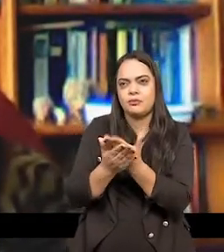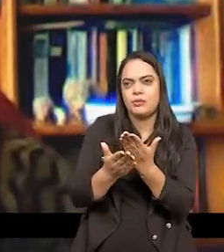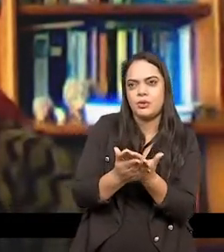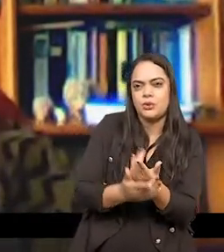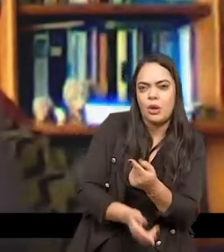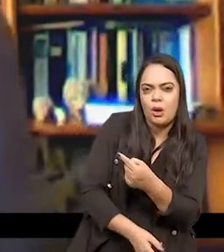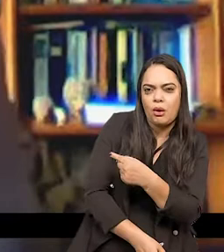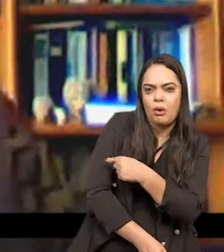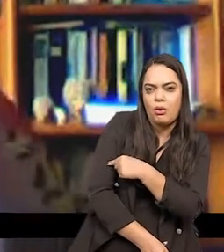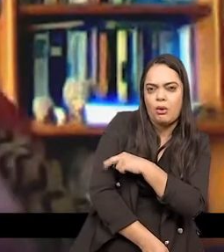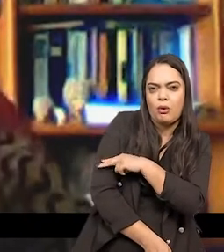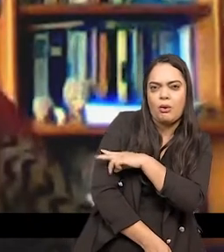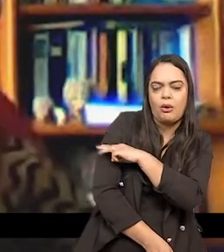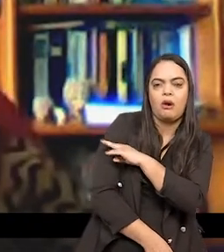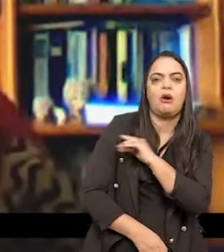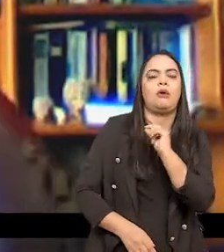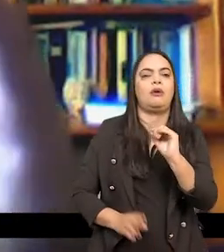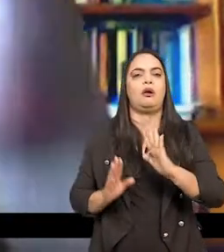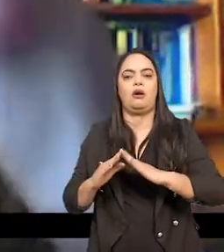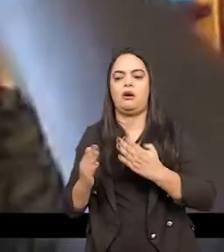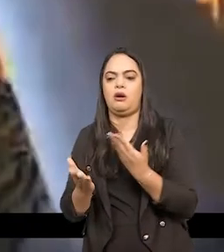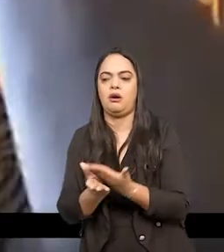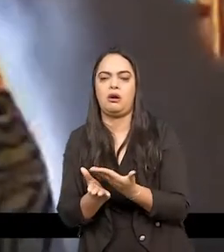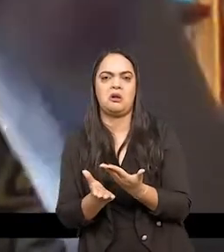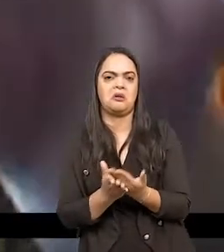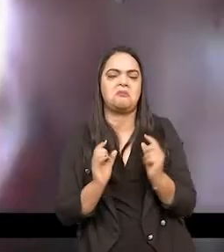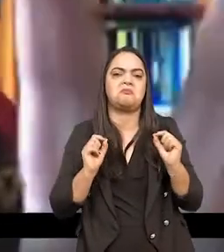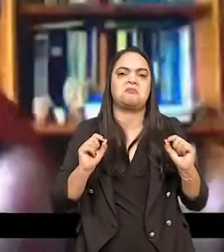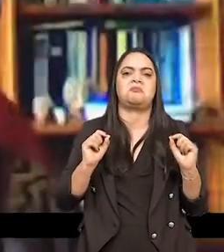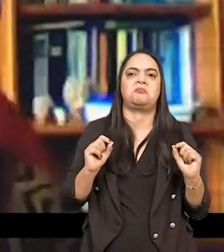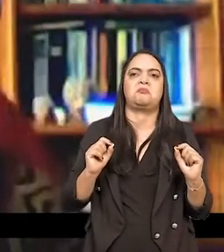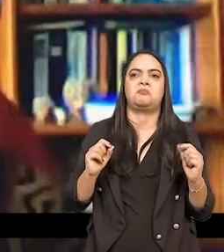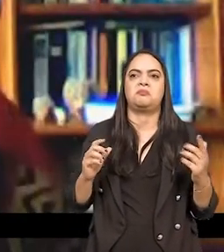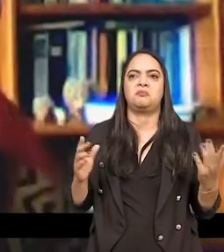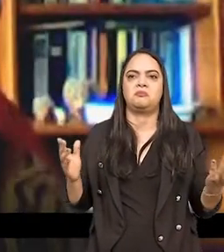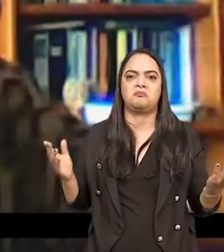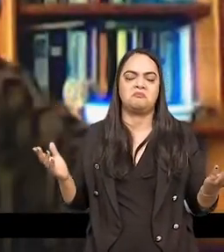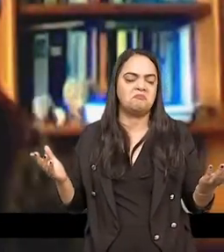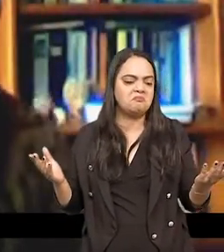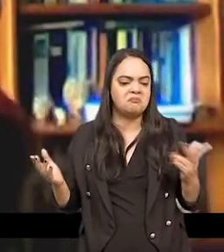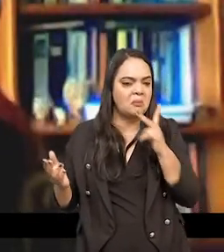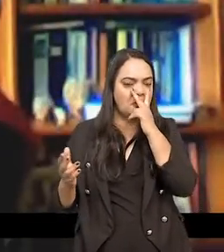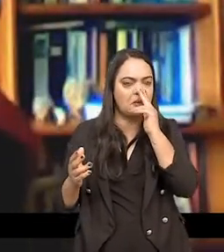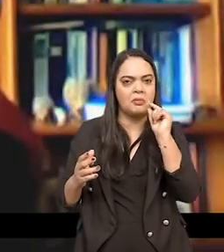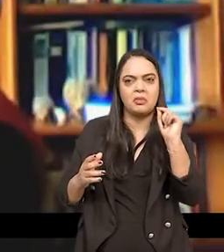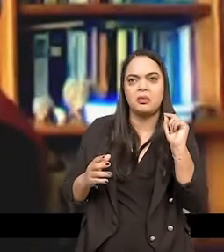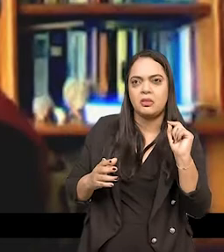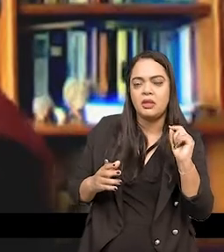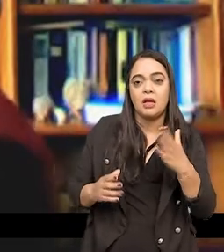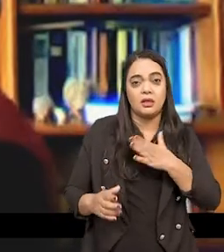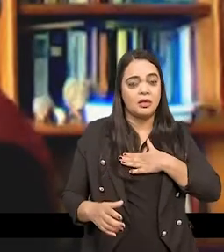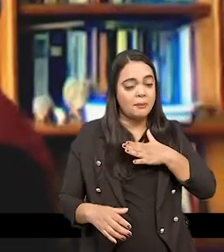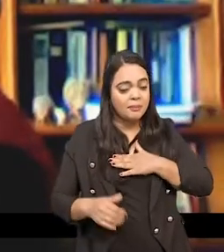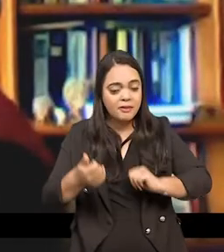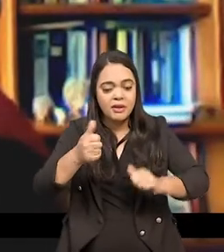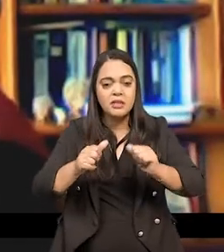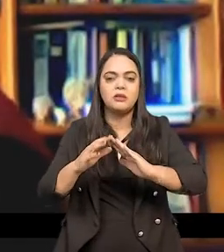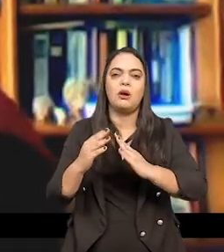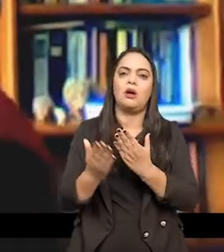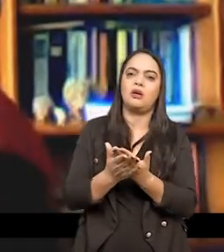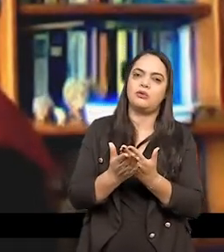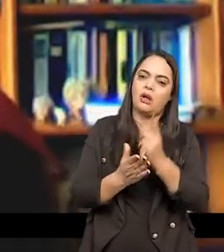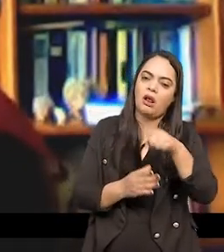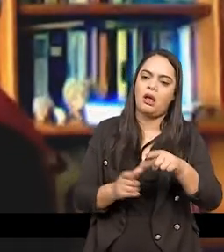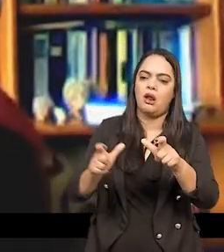a escola que está desmontada, que não está valendo nada para esses governos todos, ainda é, na minha avaliação, um